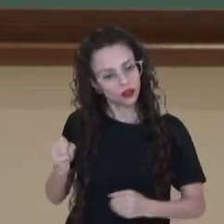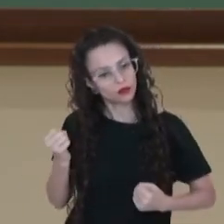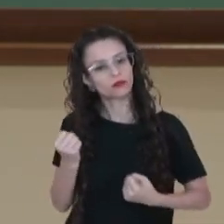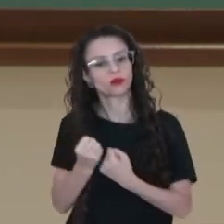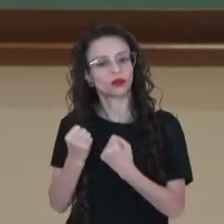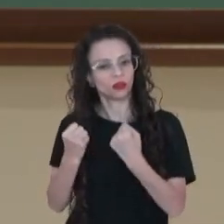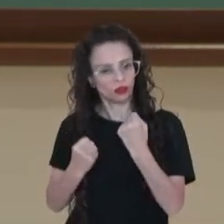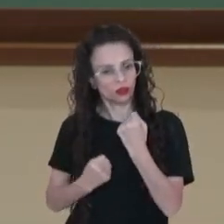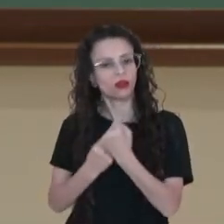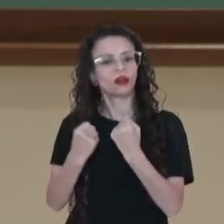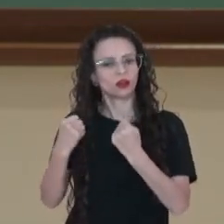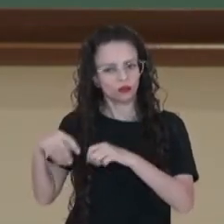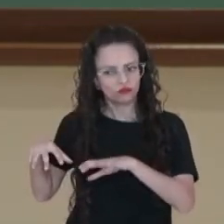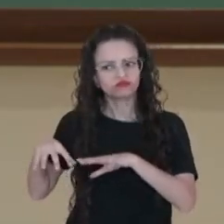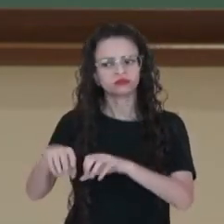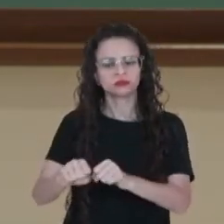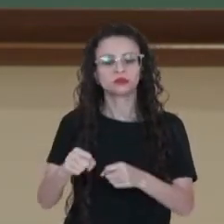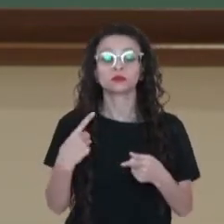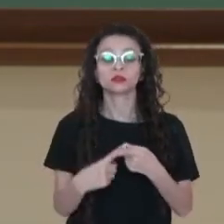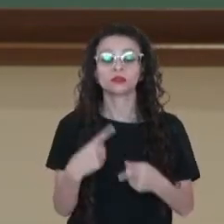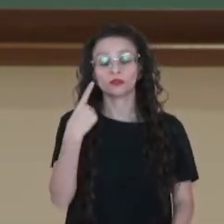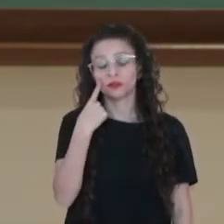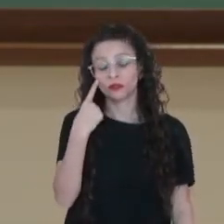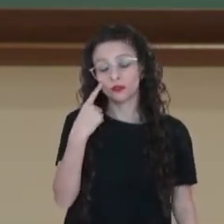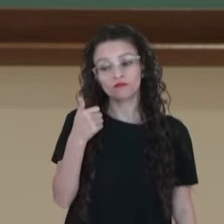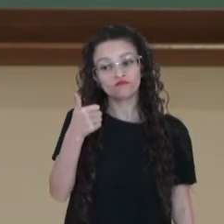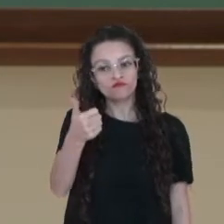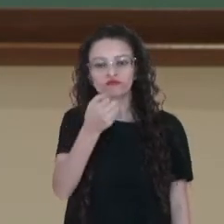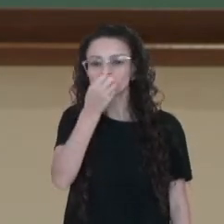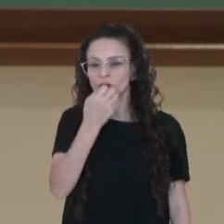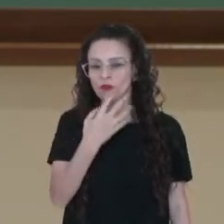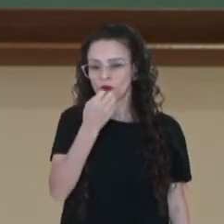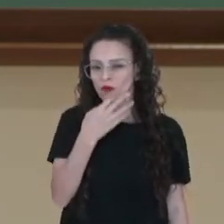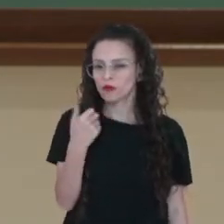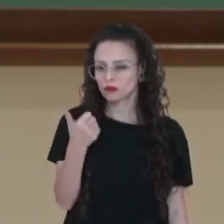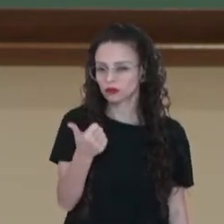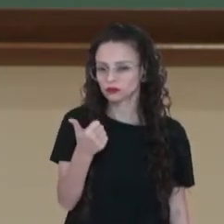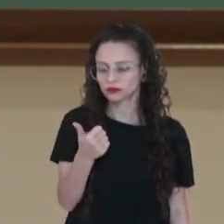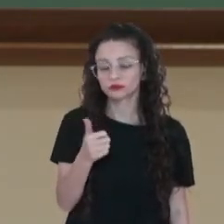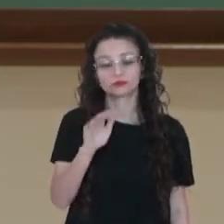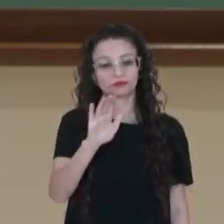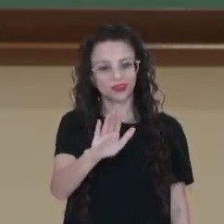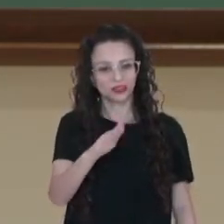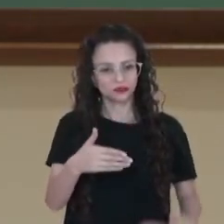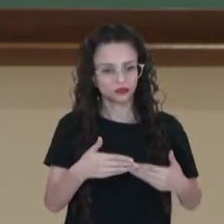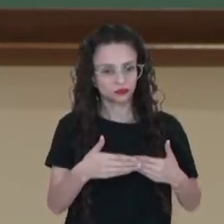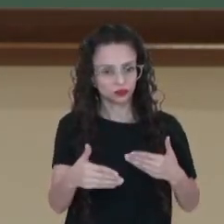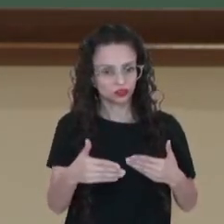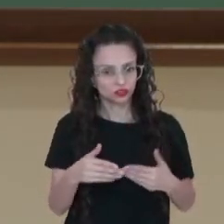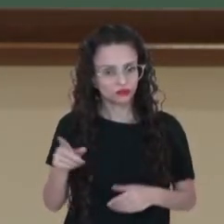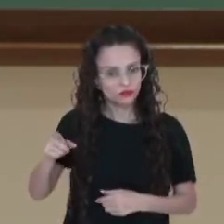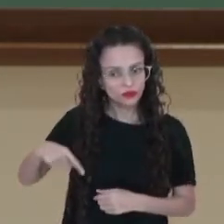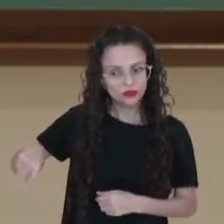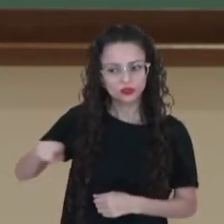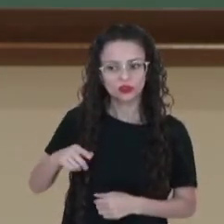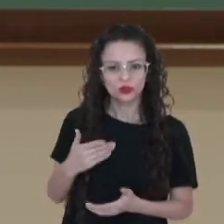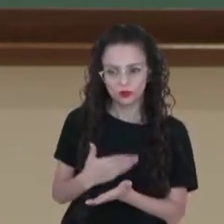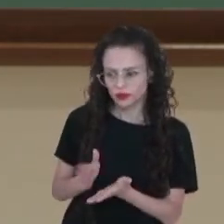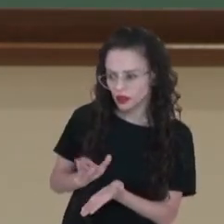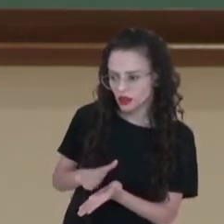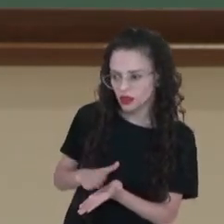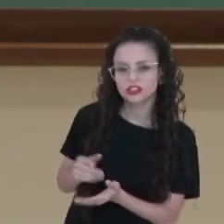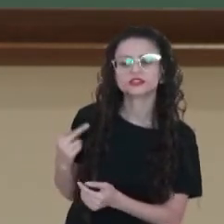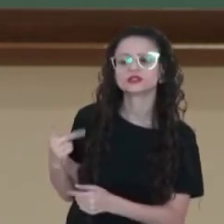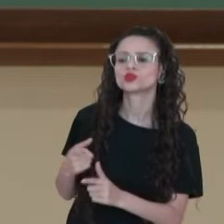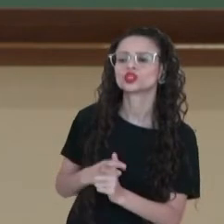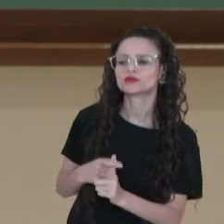essa invasão, porque viram ali uma vantagem. A partir do momento que eles começam a cobrar as